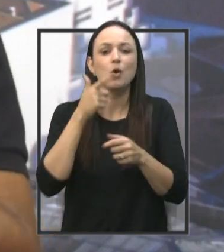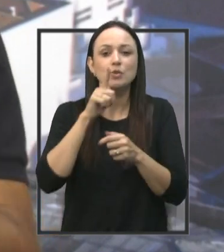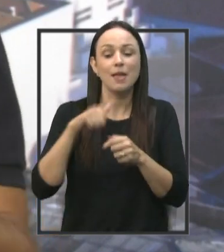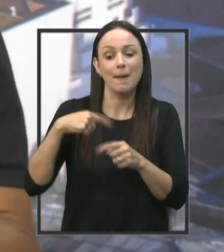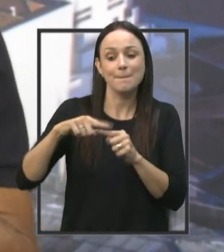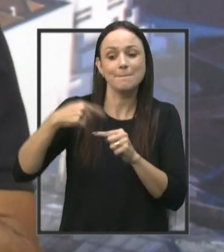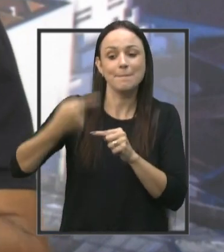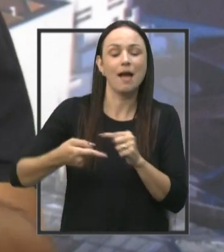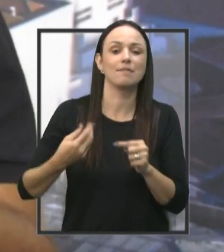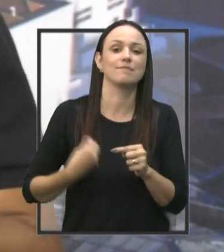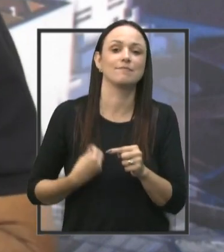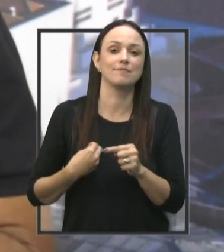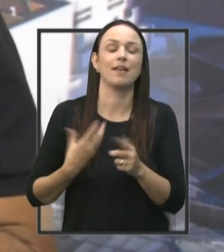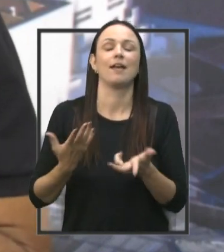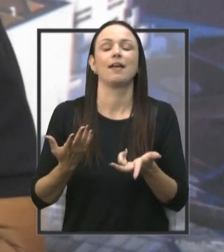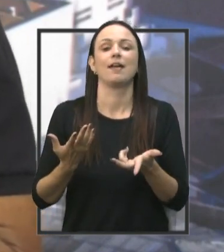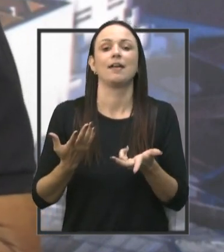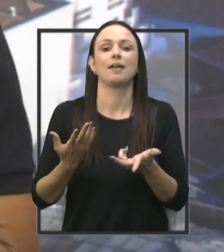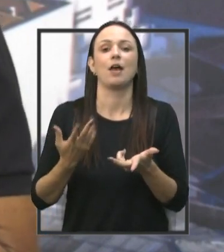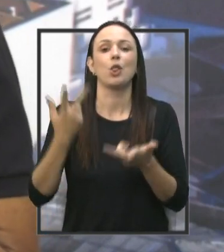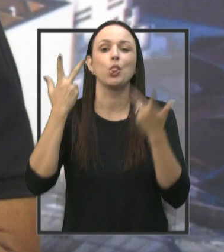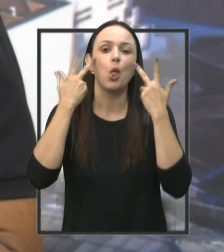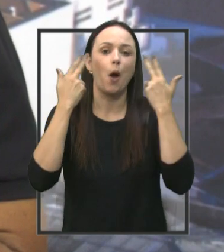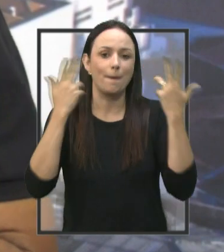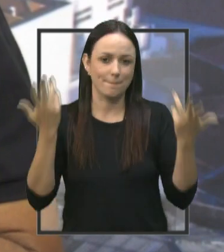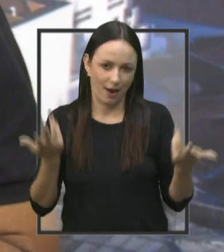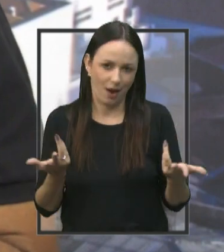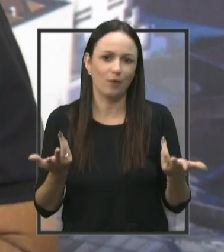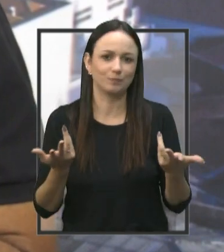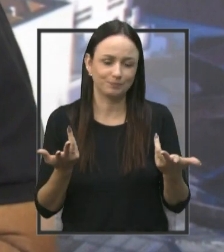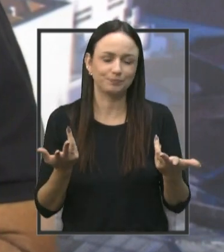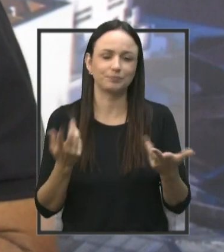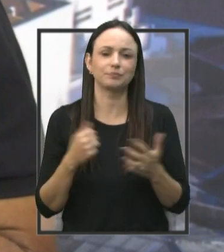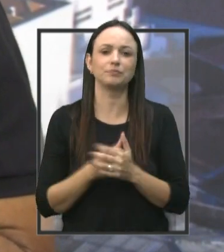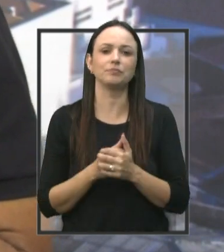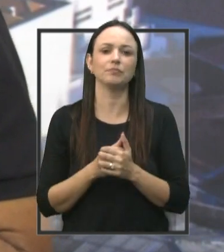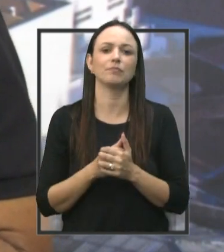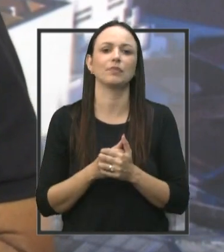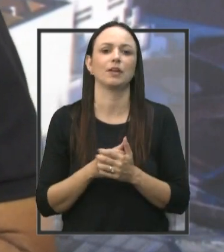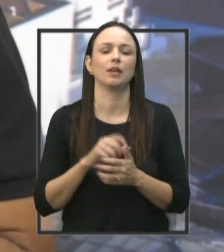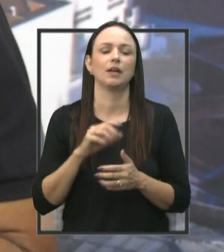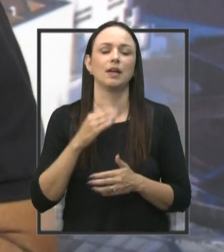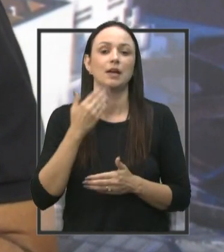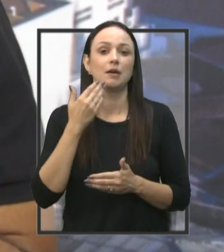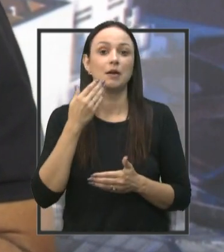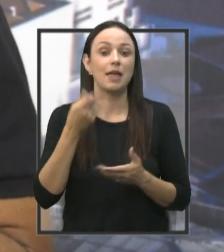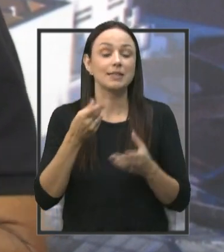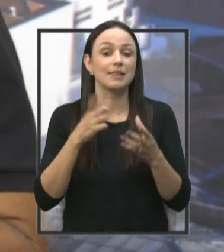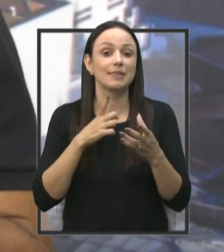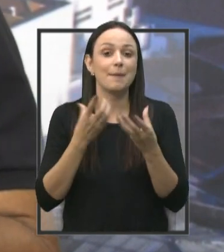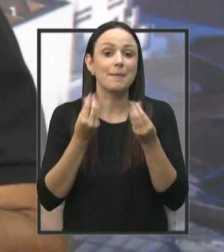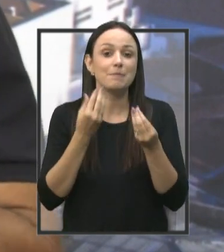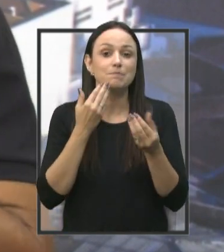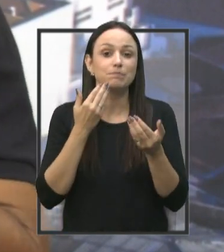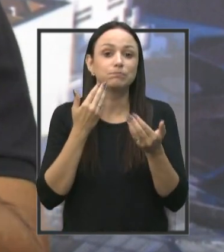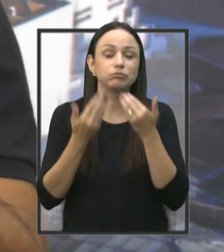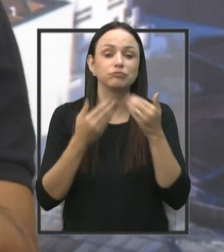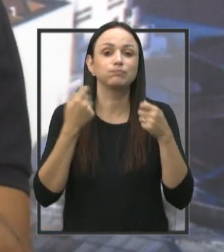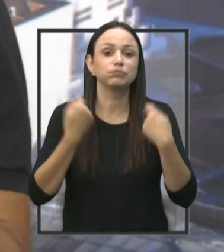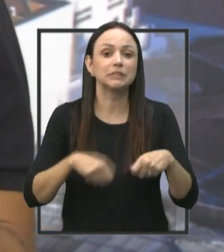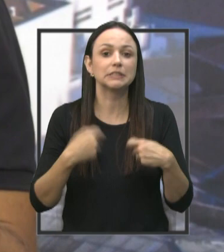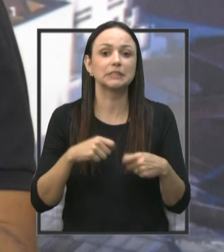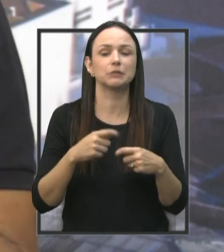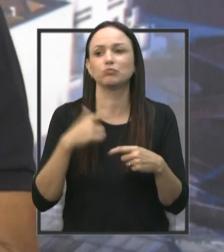pós-vida, vamos dizer assim, consiga ter uma vida relativamente normal, uma vida melhor. A demanda disso, a gente não sabe se é por